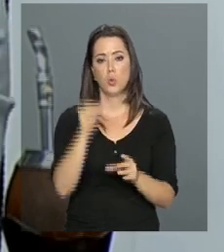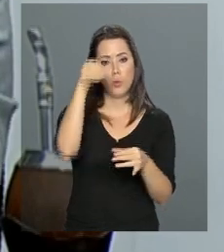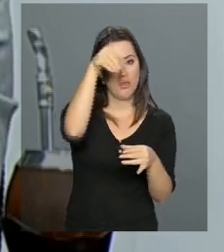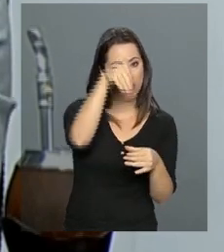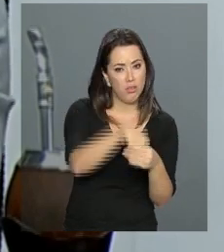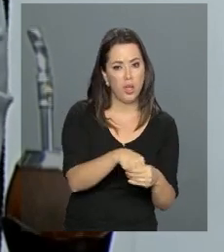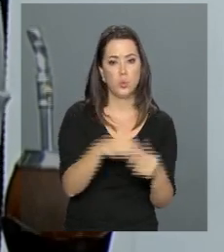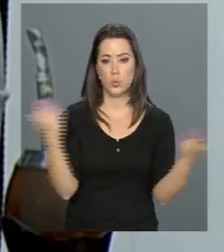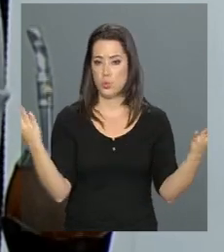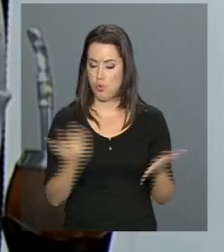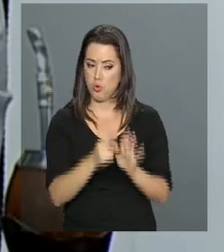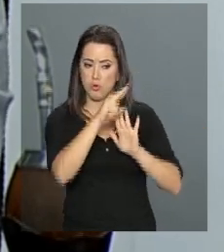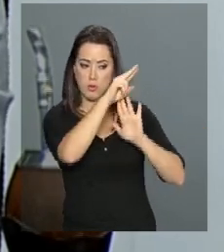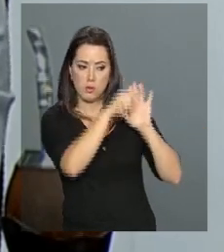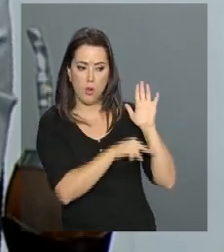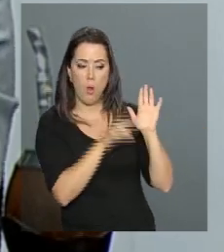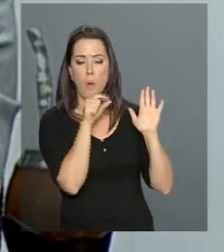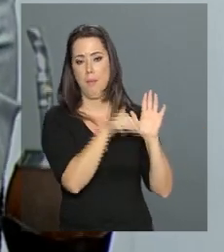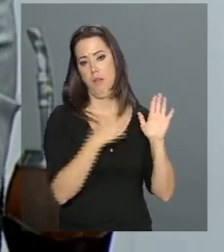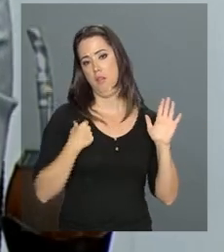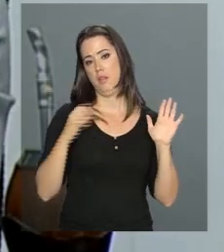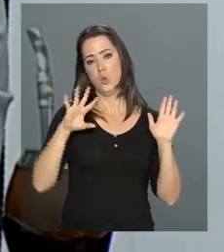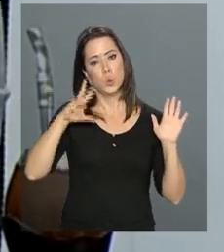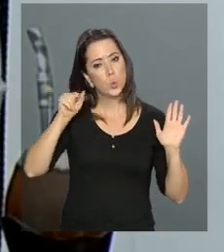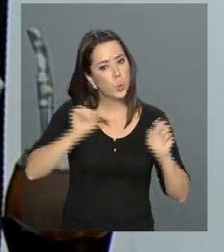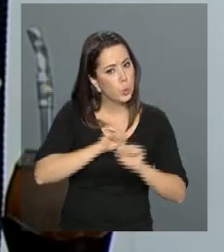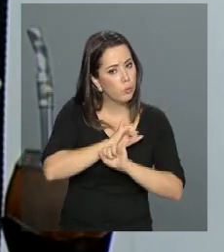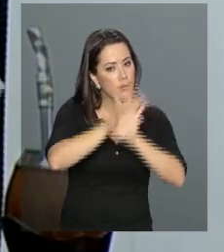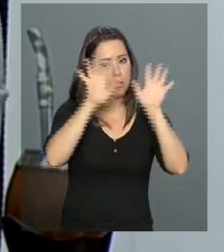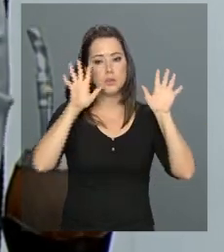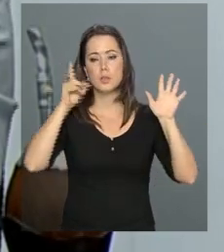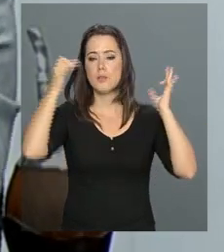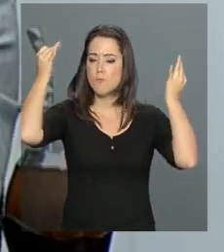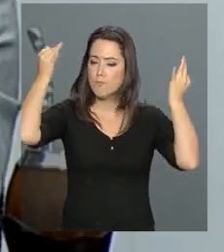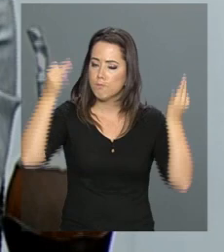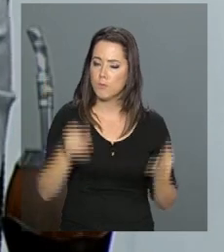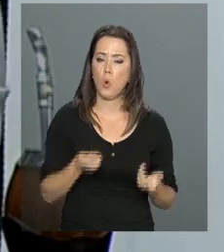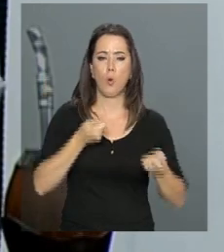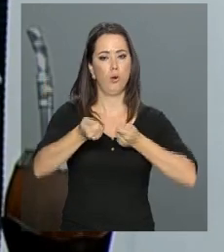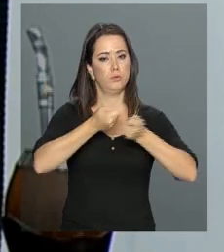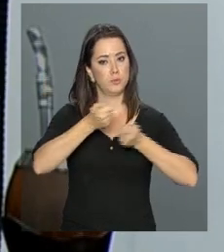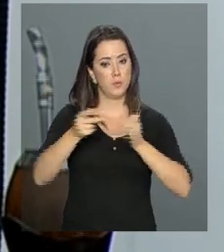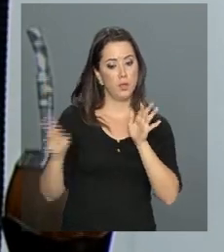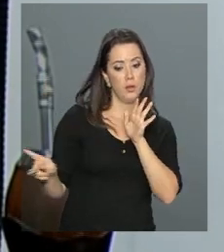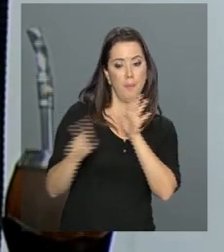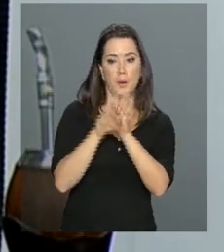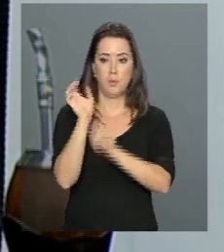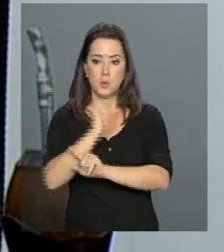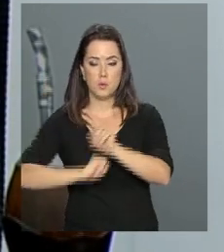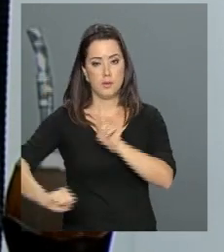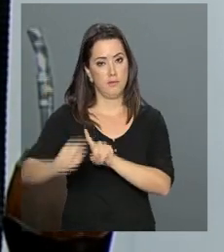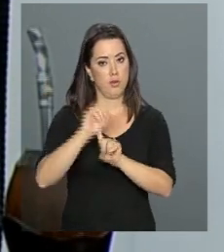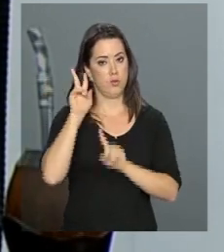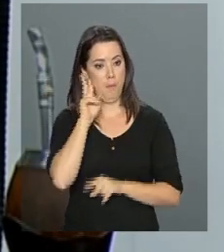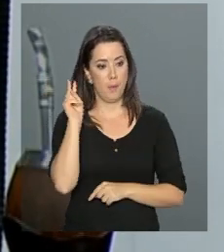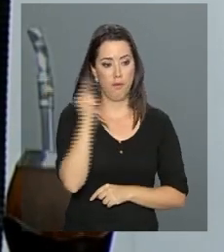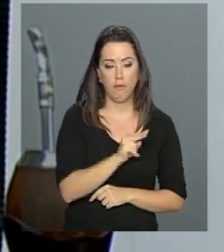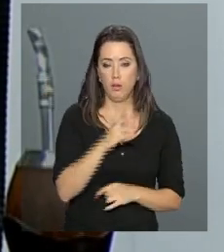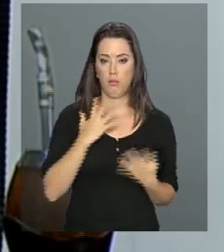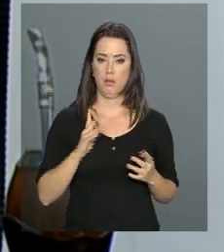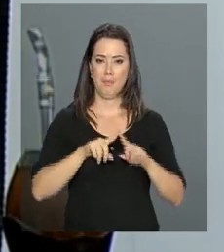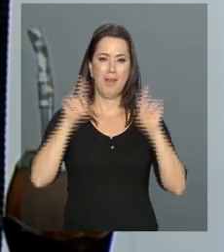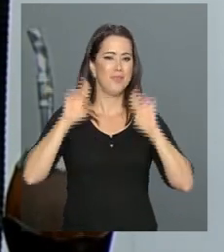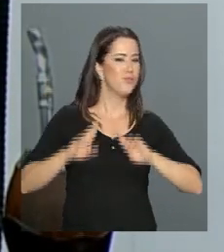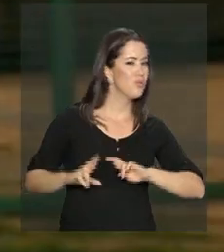nós dispomos hoje uma relação absolutamente transparente com controle da própria sociedade é mais completamente